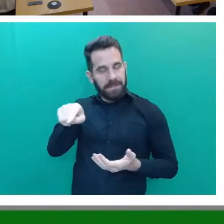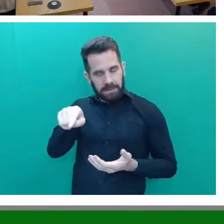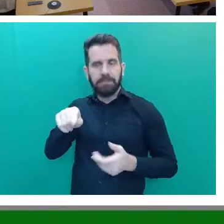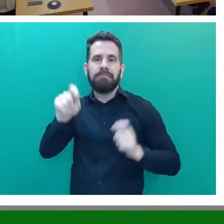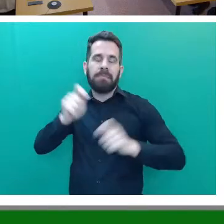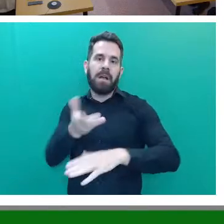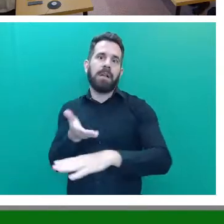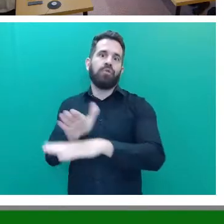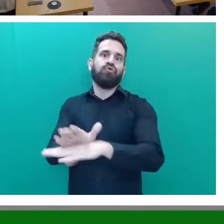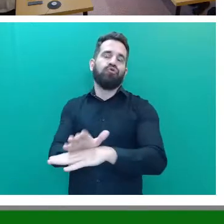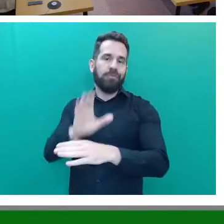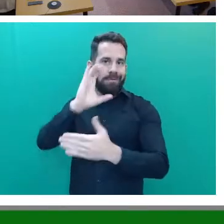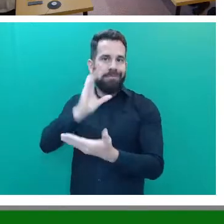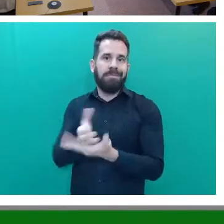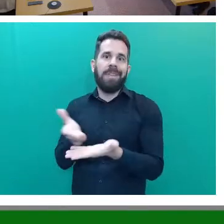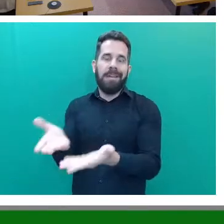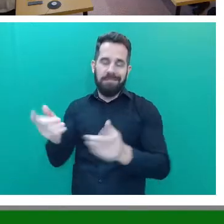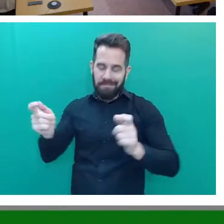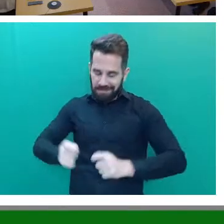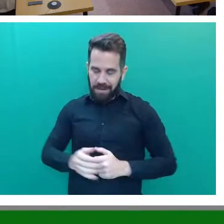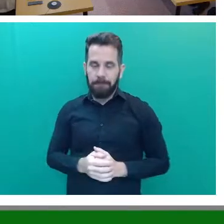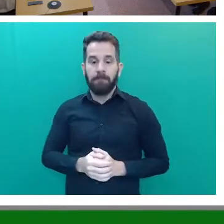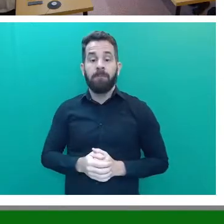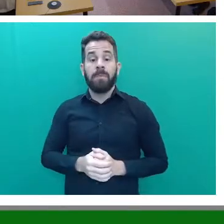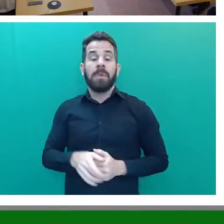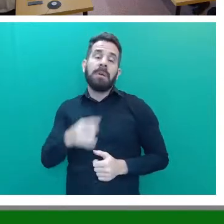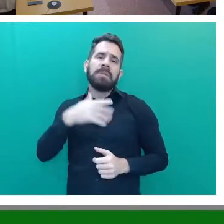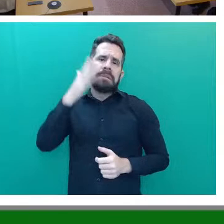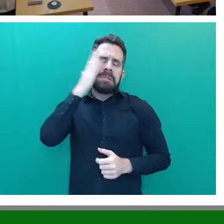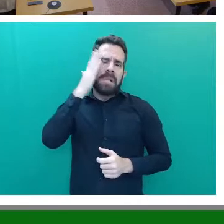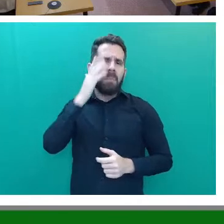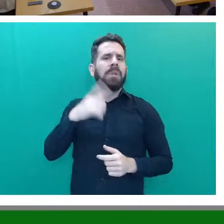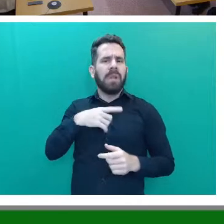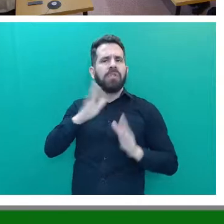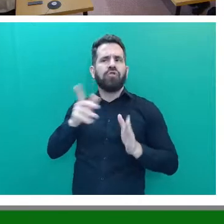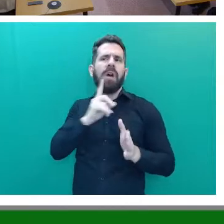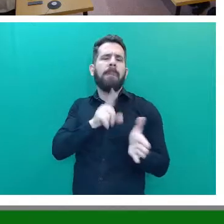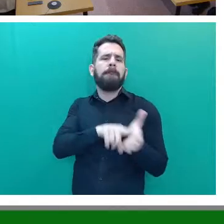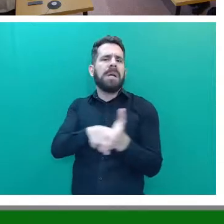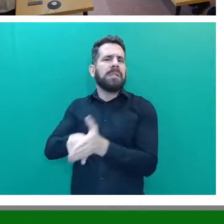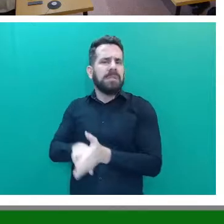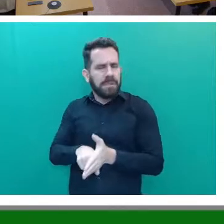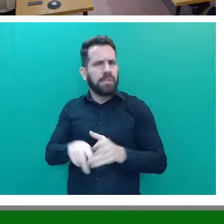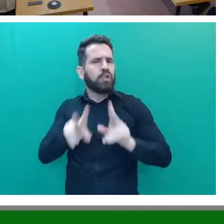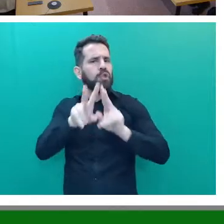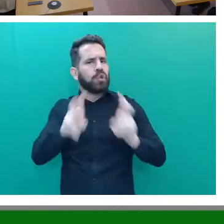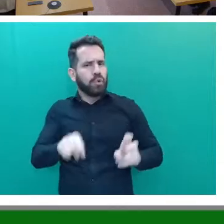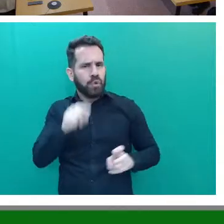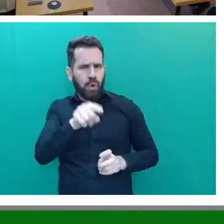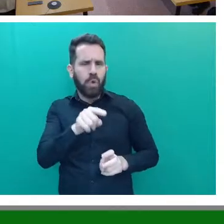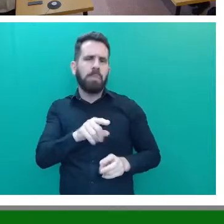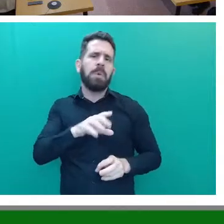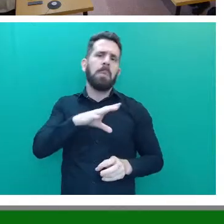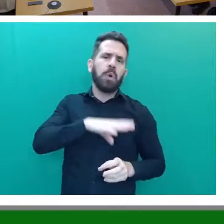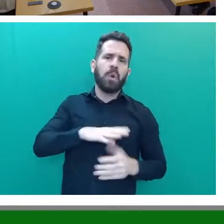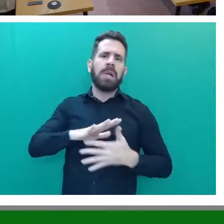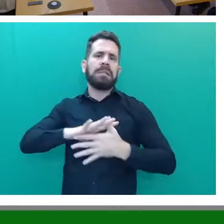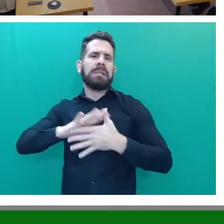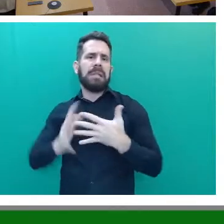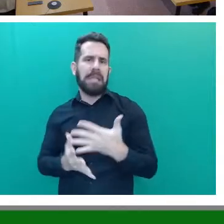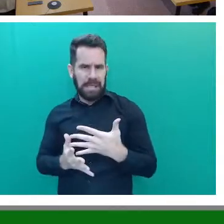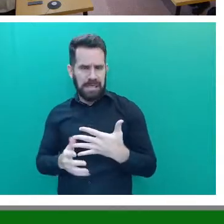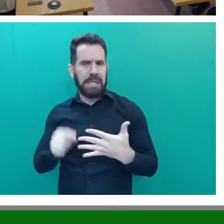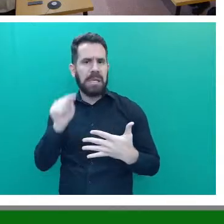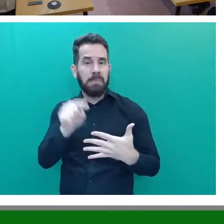curriculares no PA português Libras sendo realizadas no Brasil. E hoje, acredito que, sem passar para sua